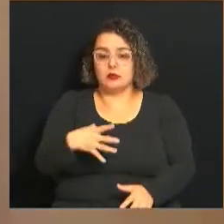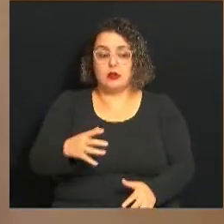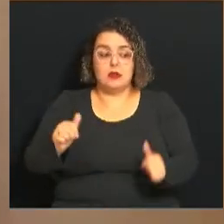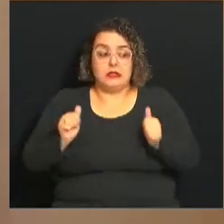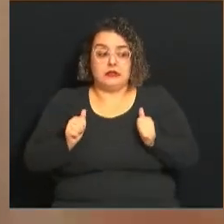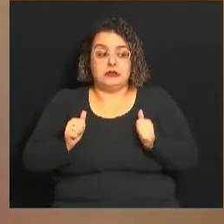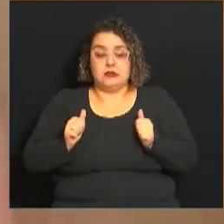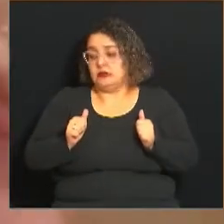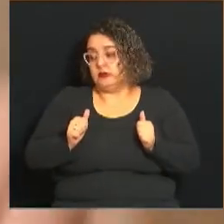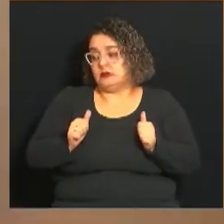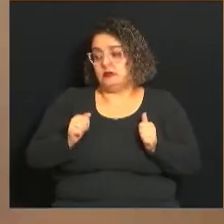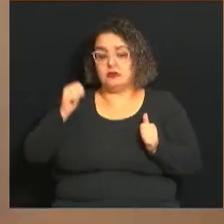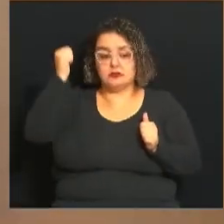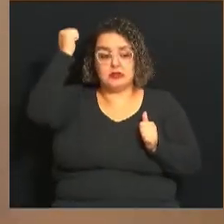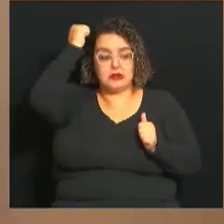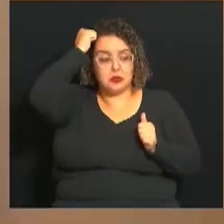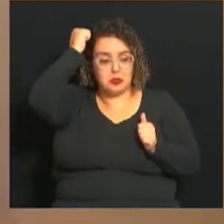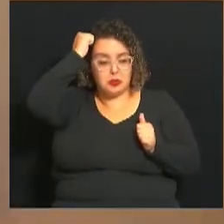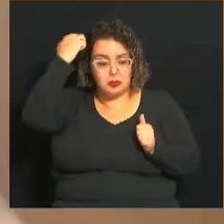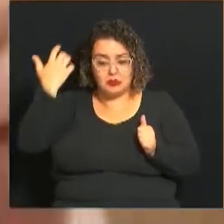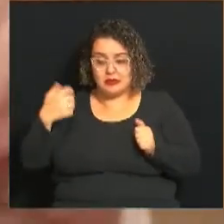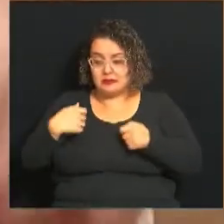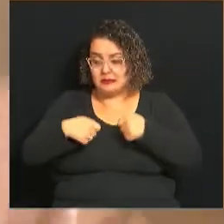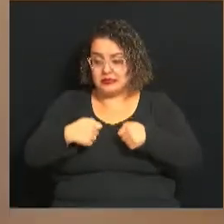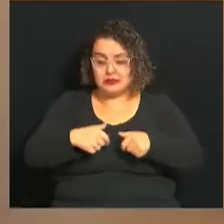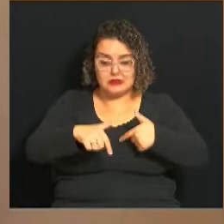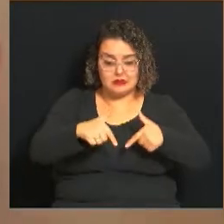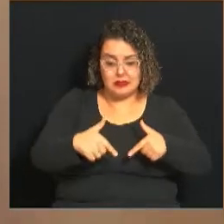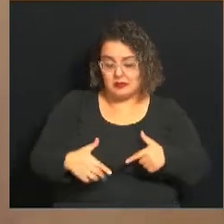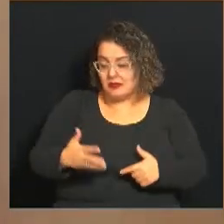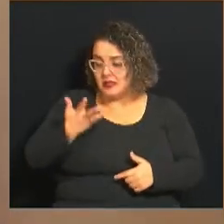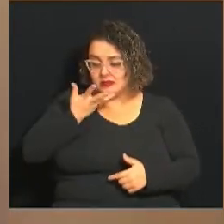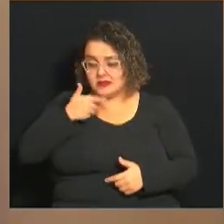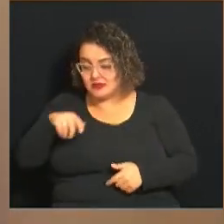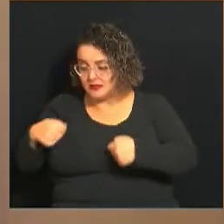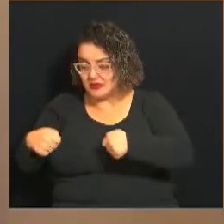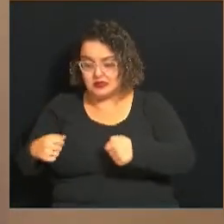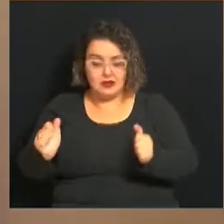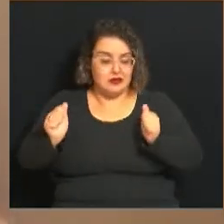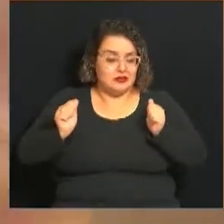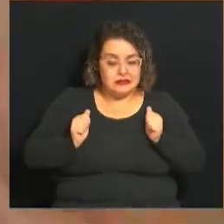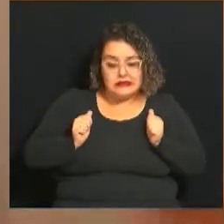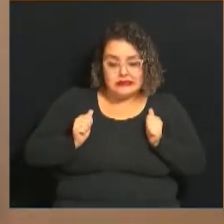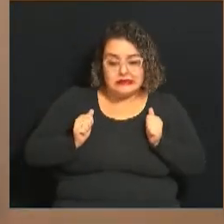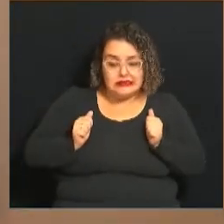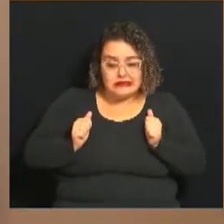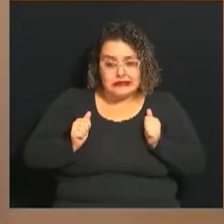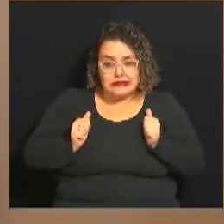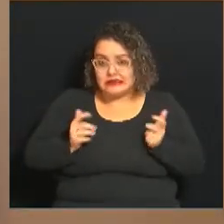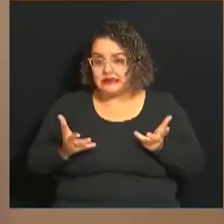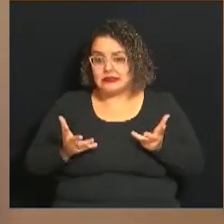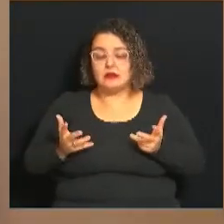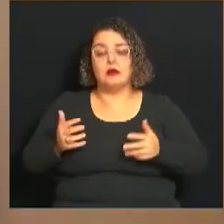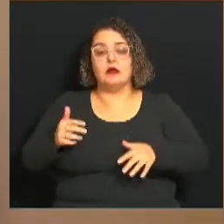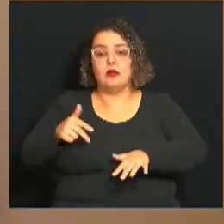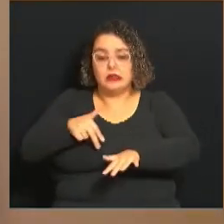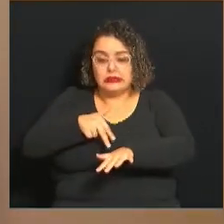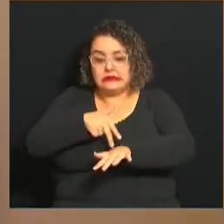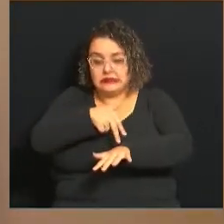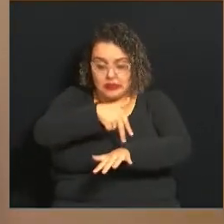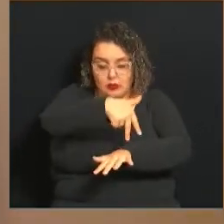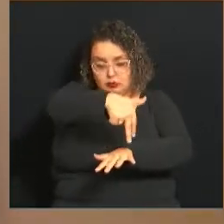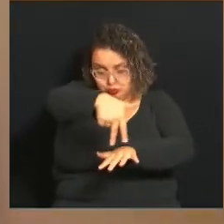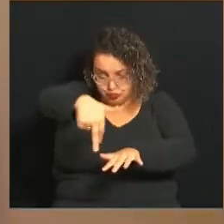na culpa, mas eu preciso trabalhar, mas essa criança precisa de mim, mas eu realmente não consigo. É como se eu andasse ali em círculo